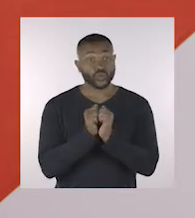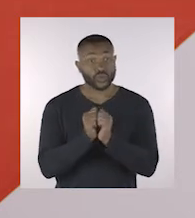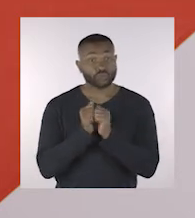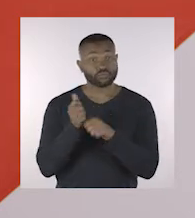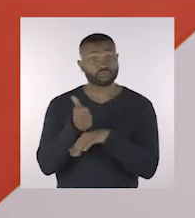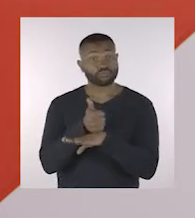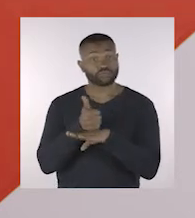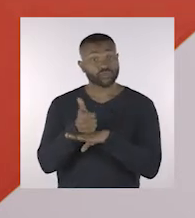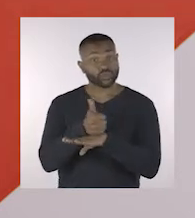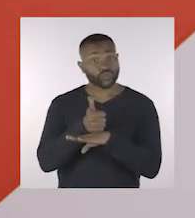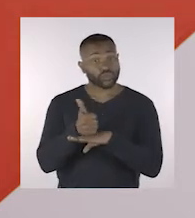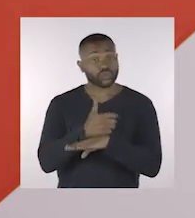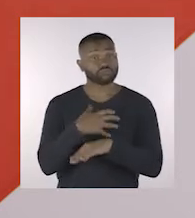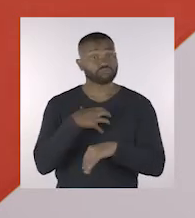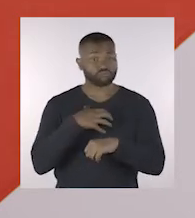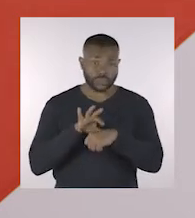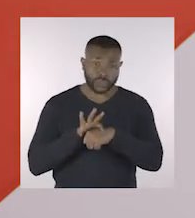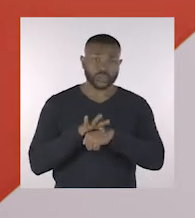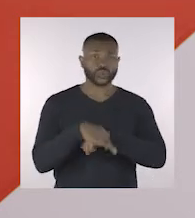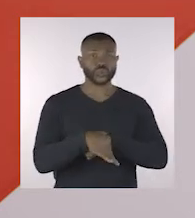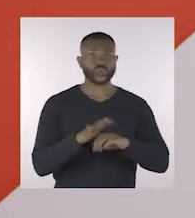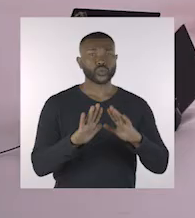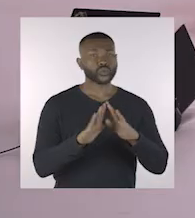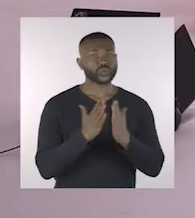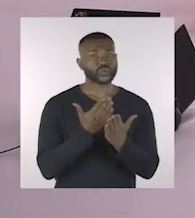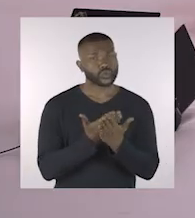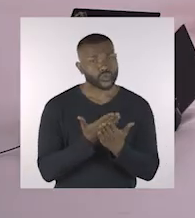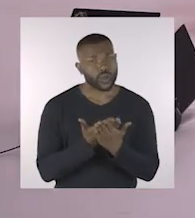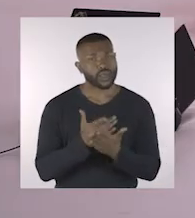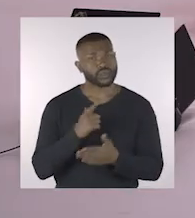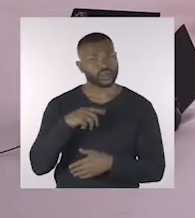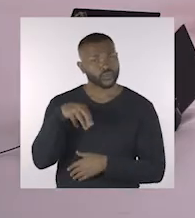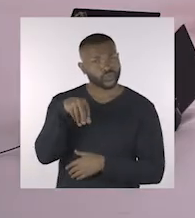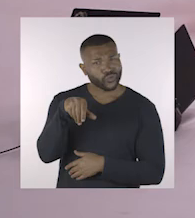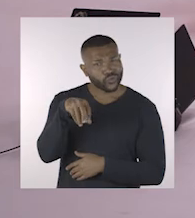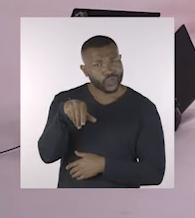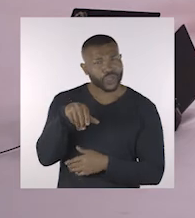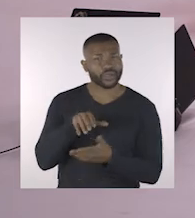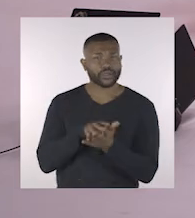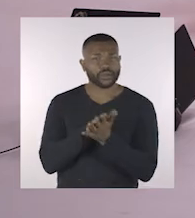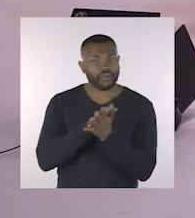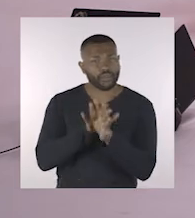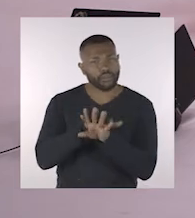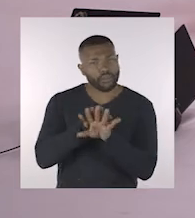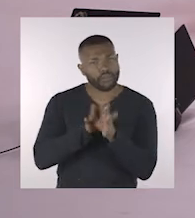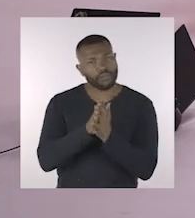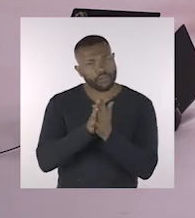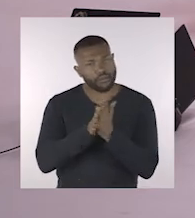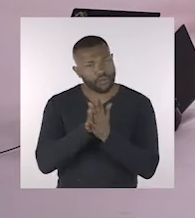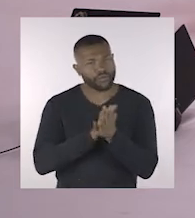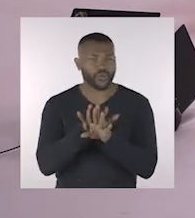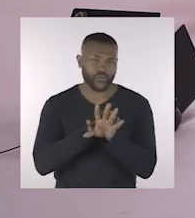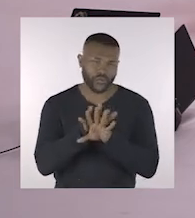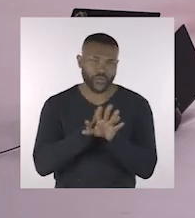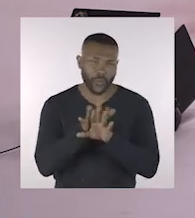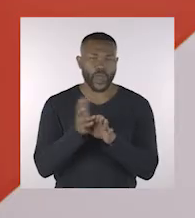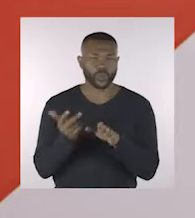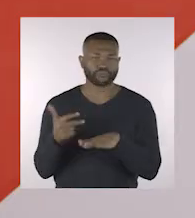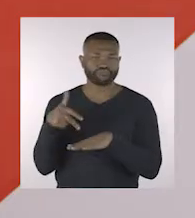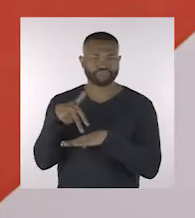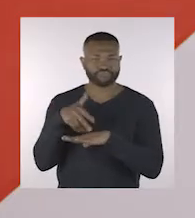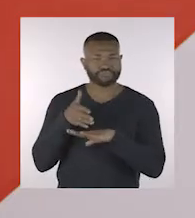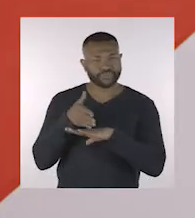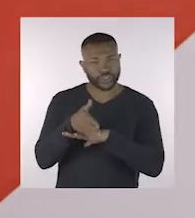escolas junto com os profissionais de forma segura uma escola onde houvesse torneiras para as crianças lavar as